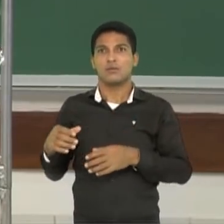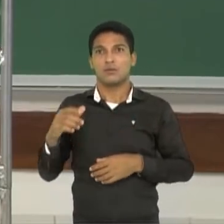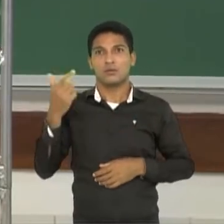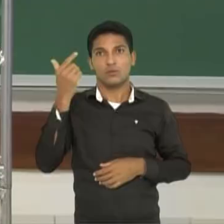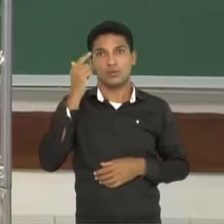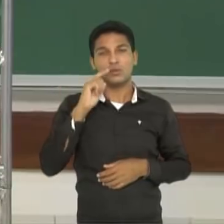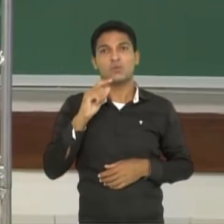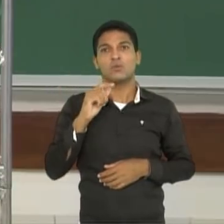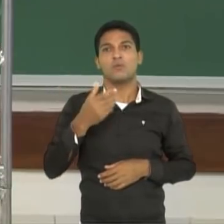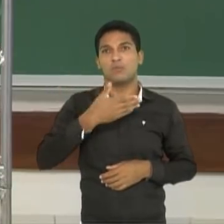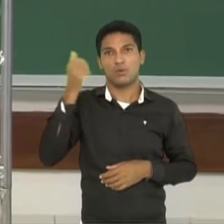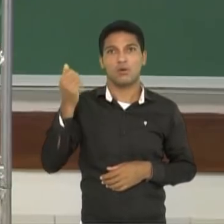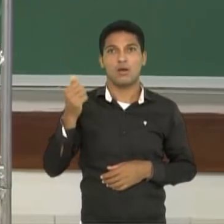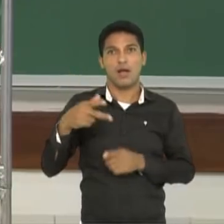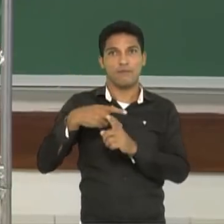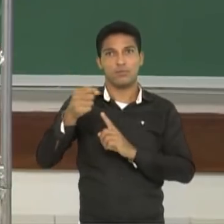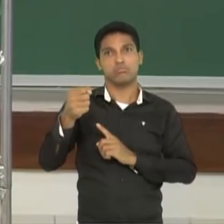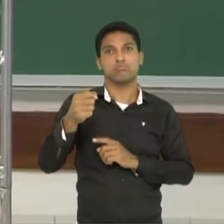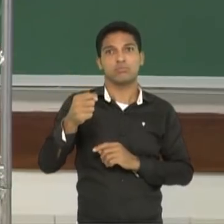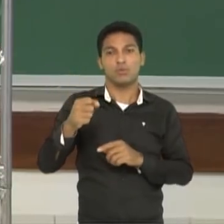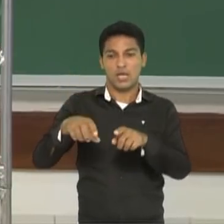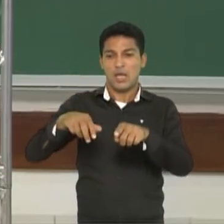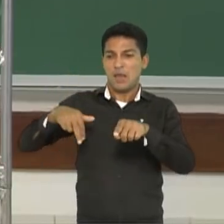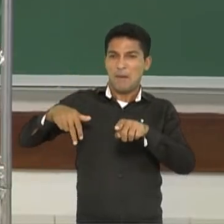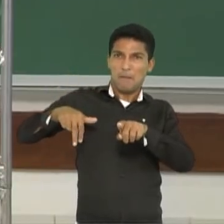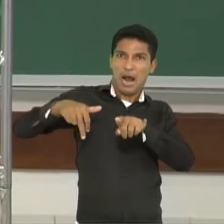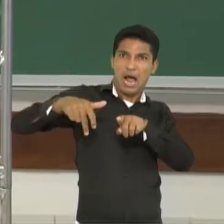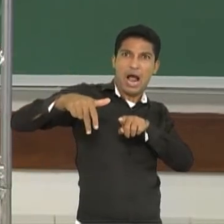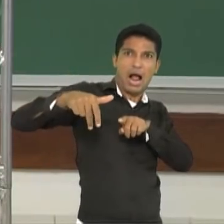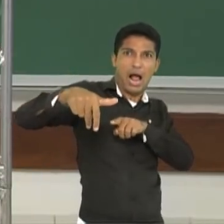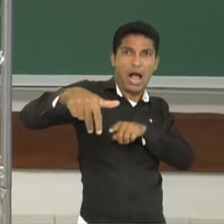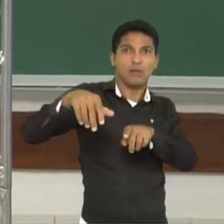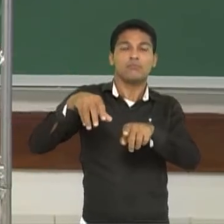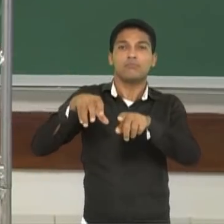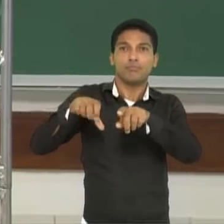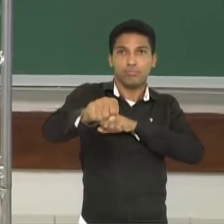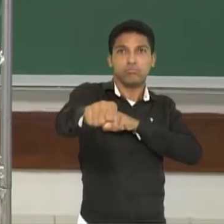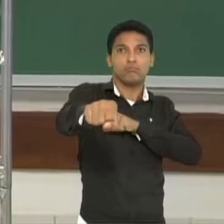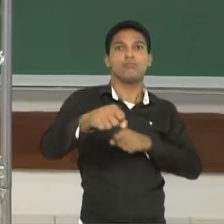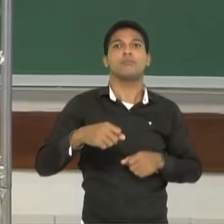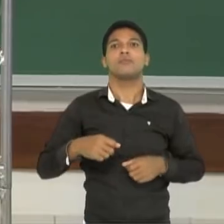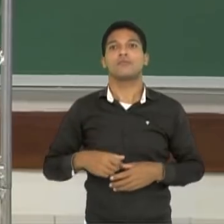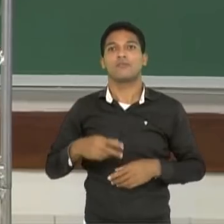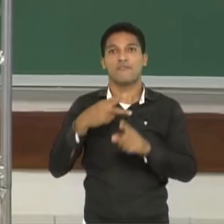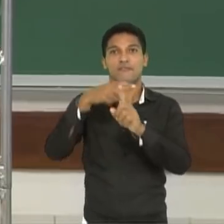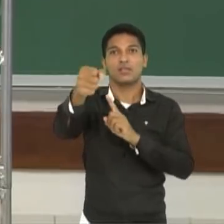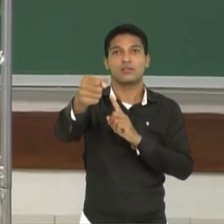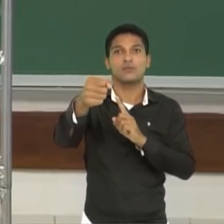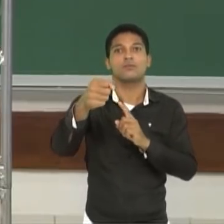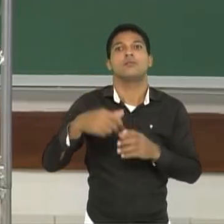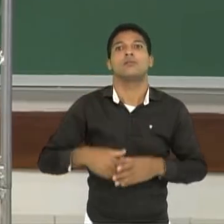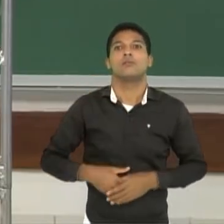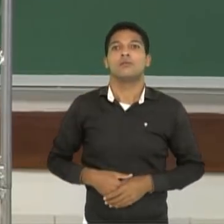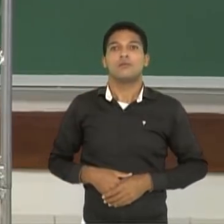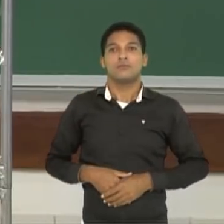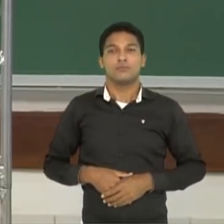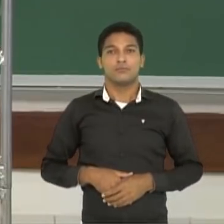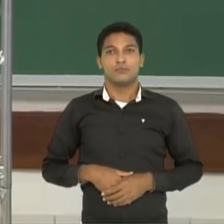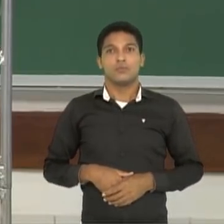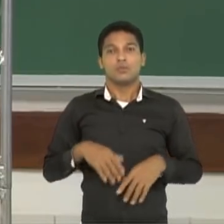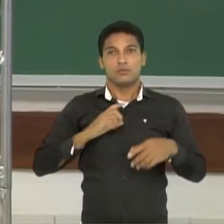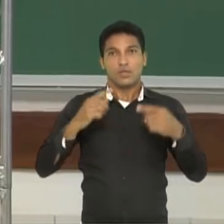marca melhor, é ele que vai acabar vencendo a prova, tá? Então, os competidores, as formas das